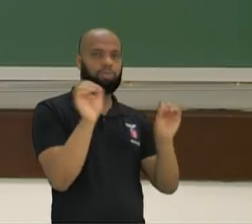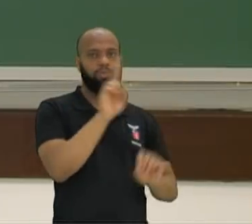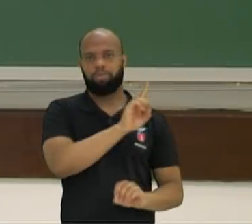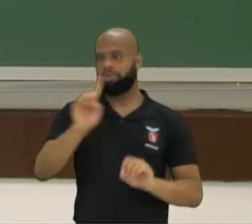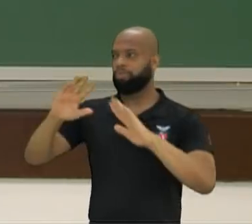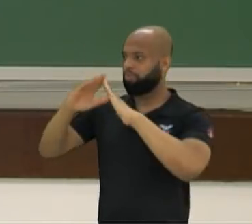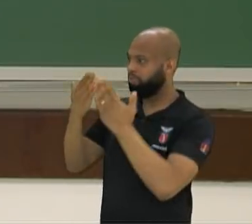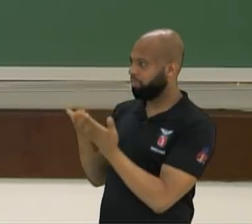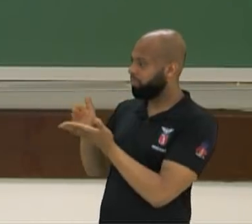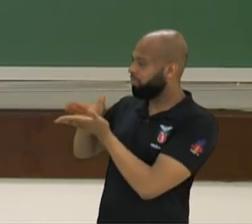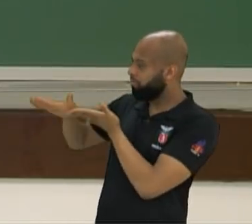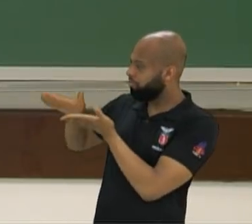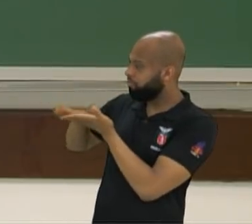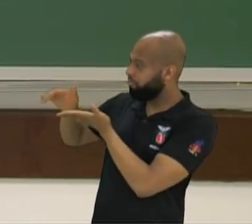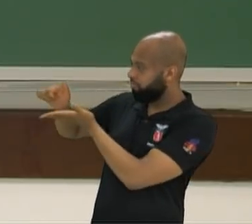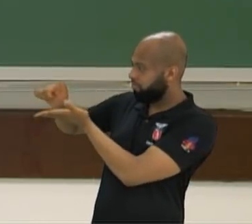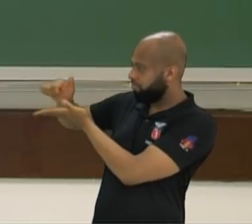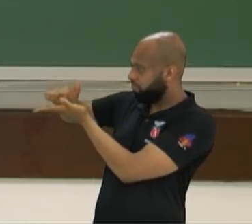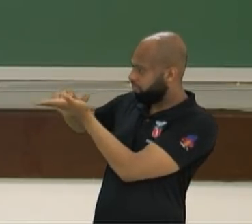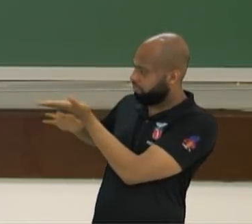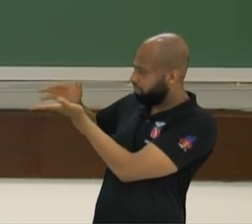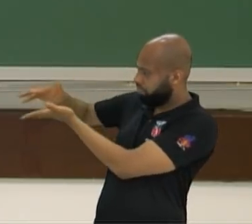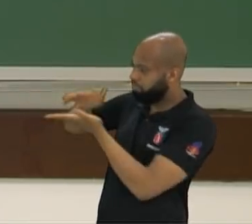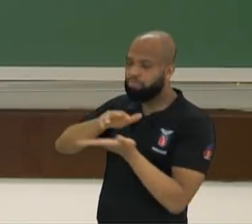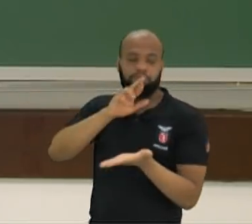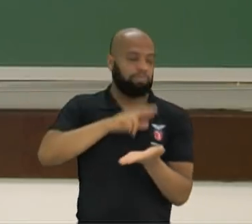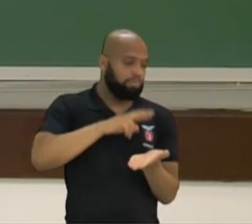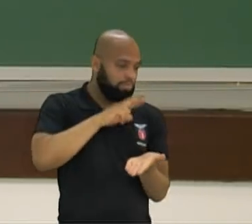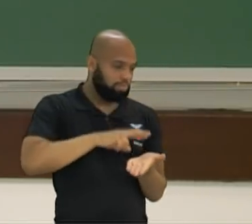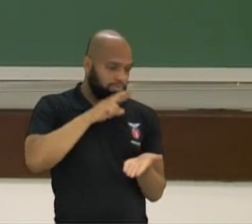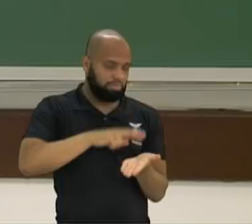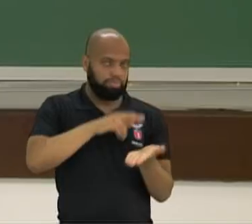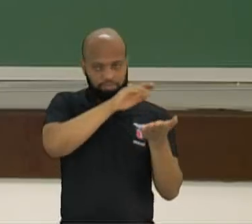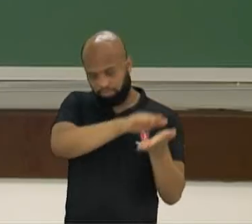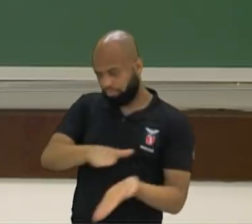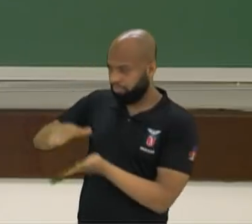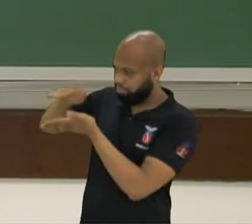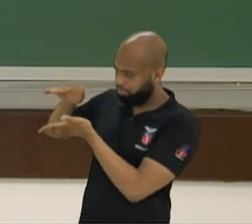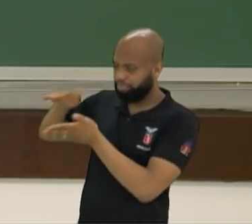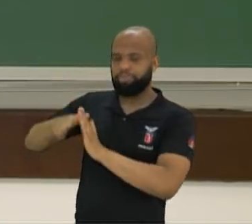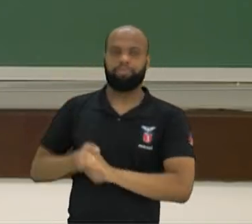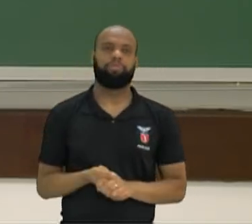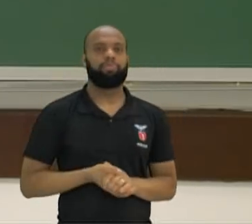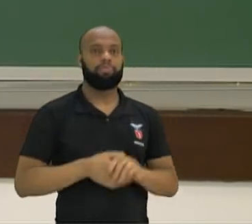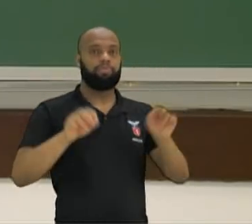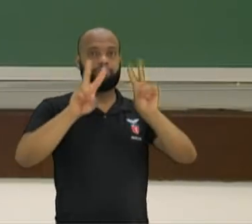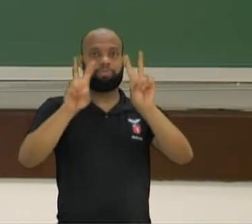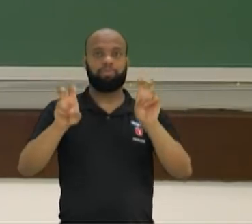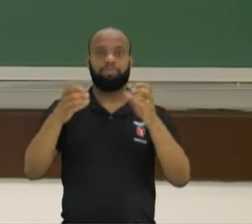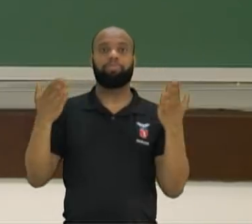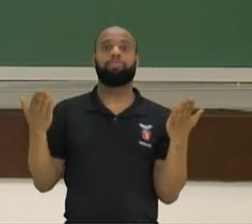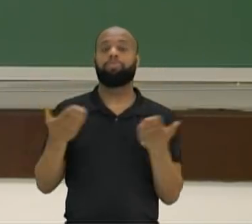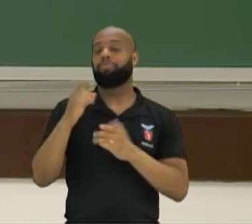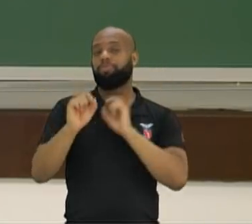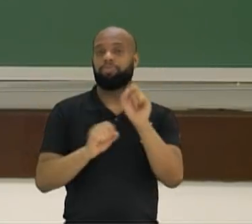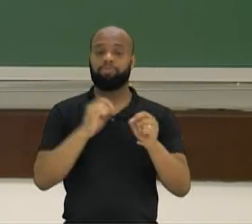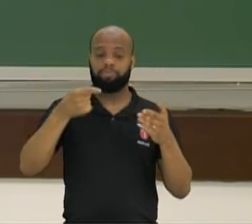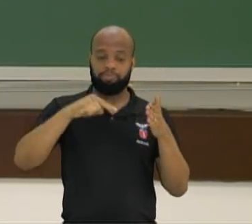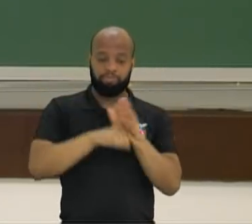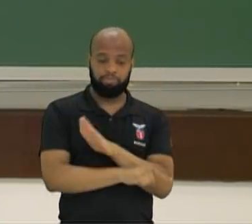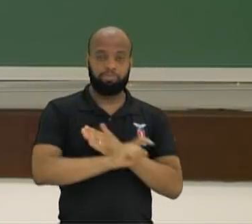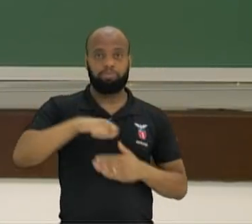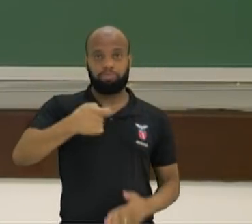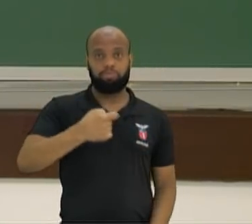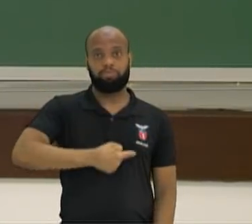virtuais, continue retirando o material impresso na sua escola. Tema de hoje, vamos falar sobre um aprofundamento aí